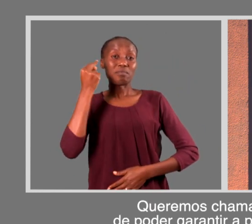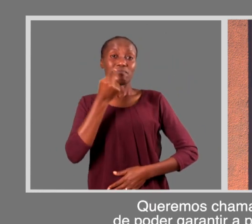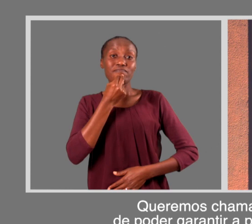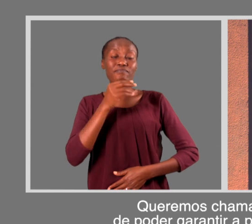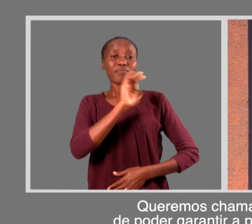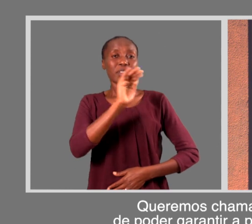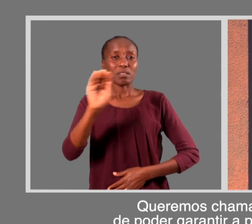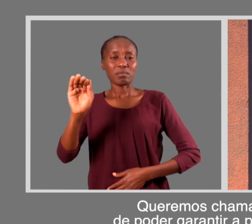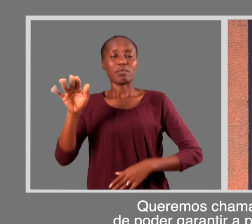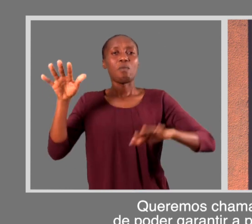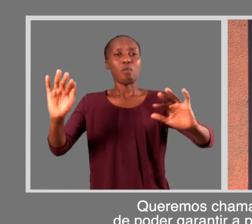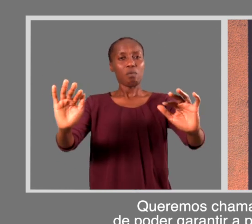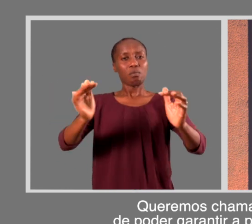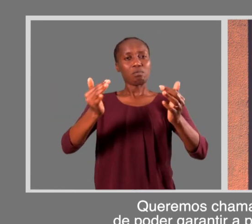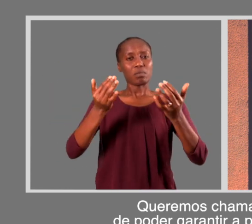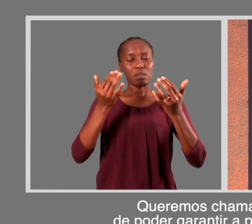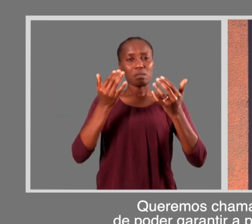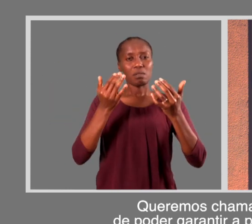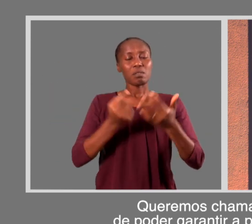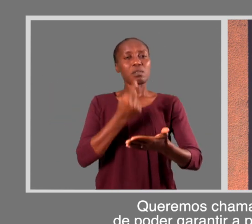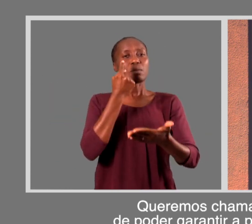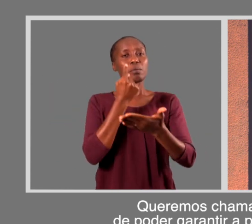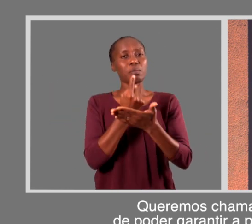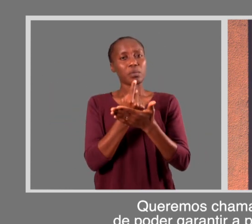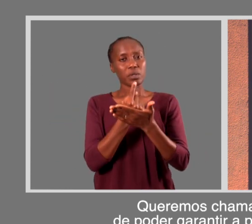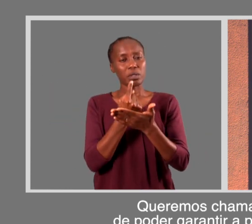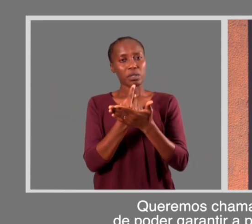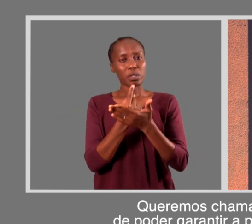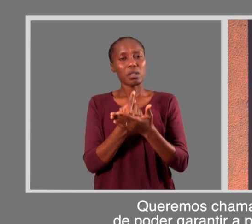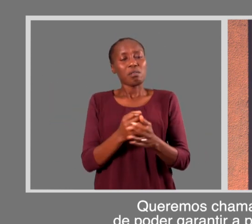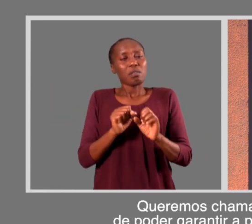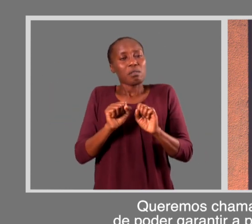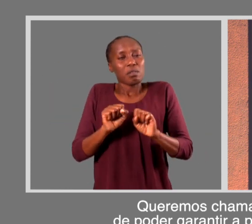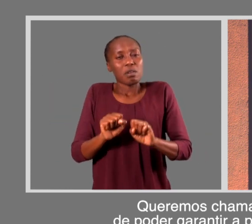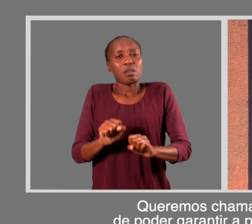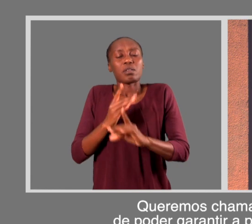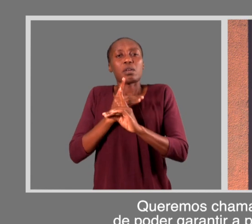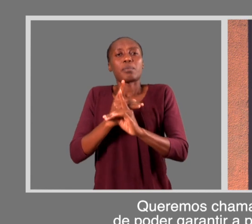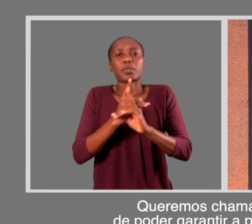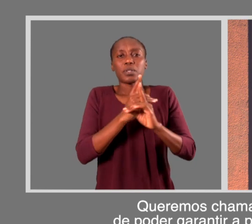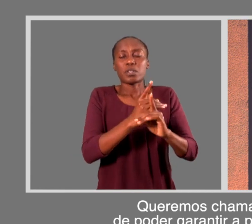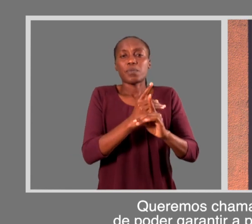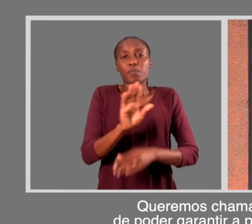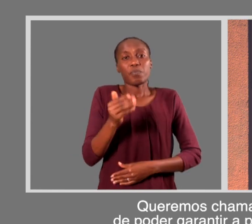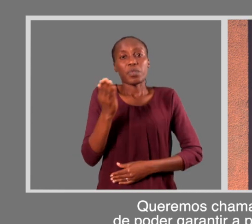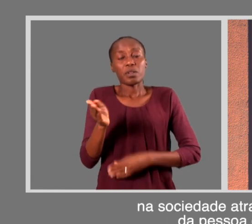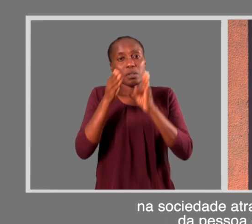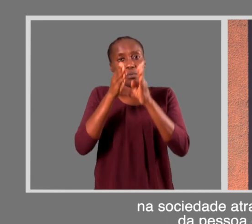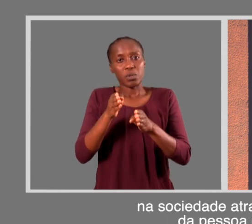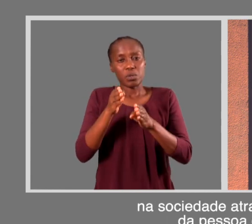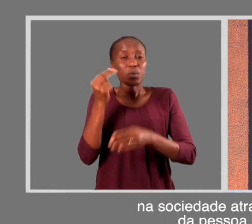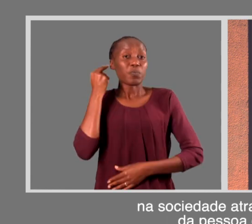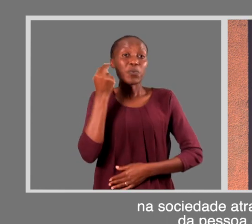Queremos chamar a atenção à necessidade de poder garantir a participação desta pessoa